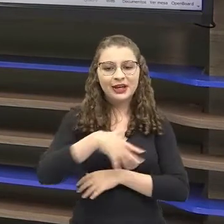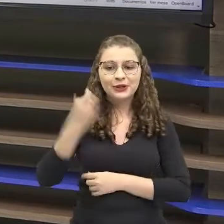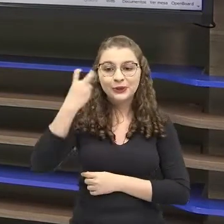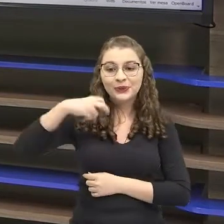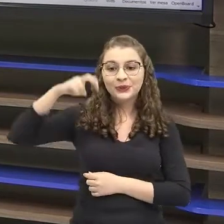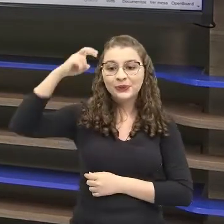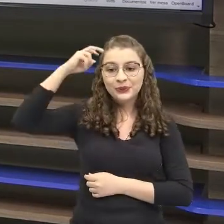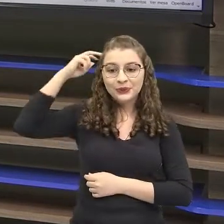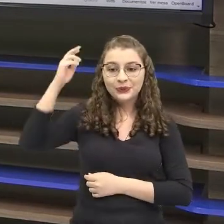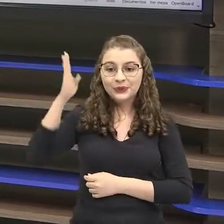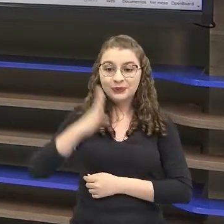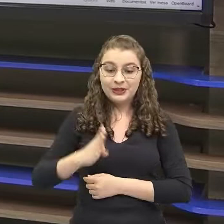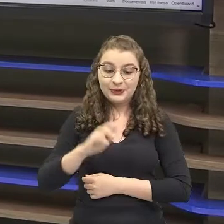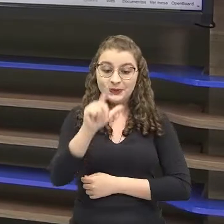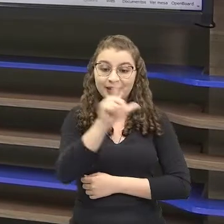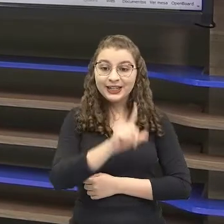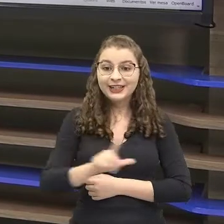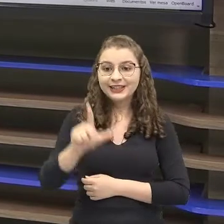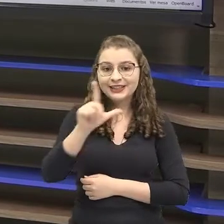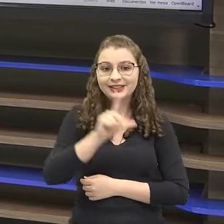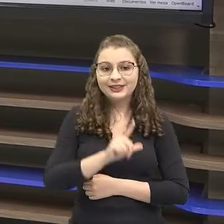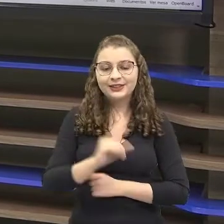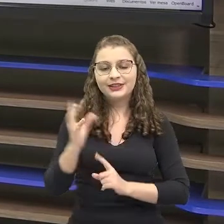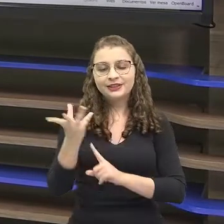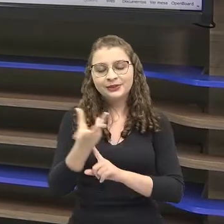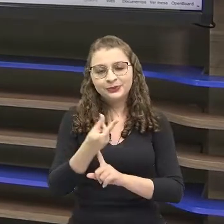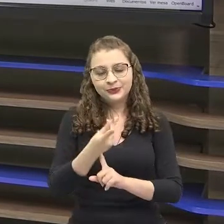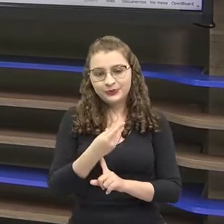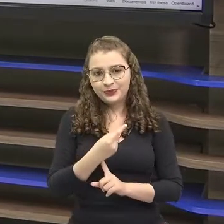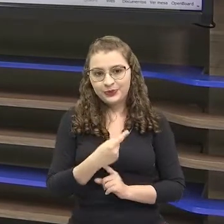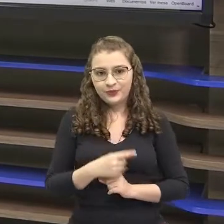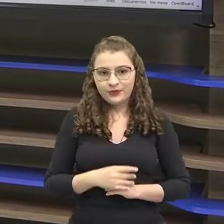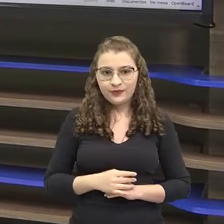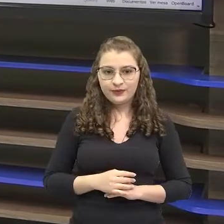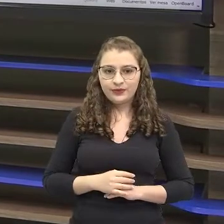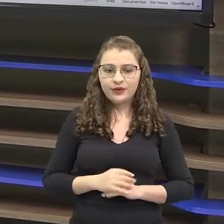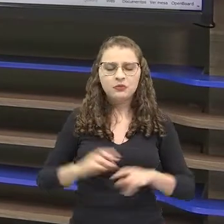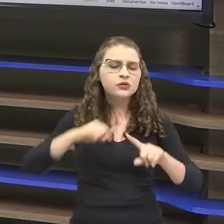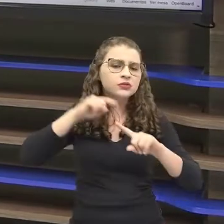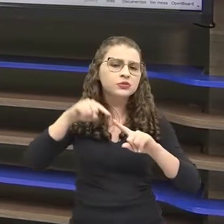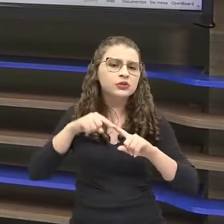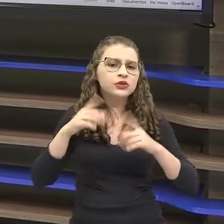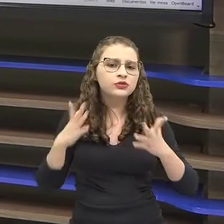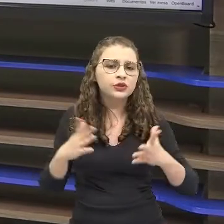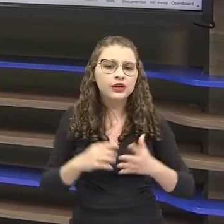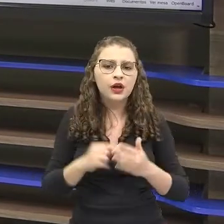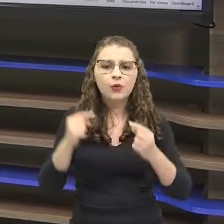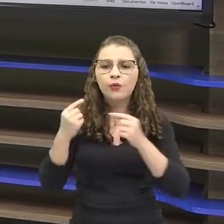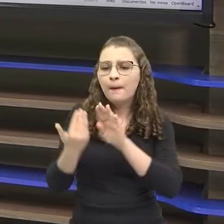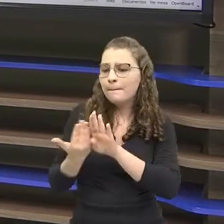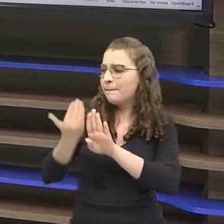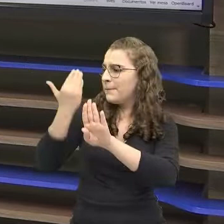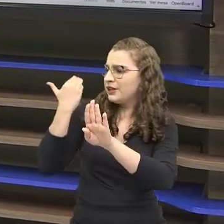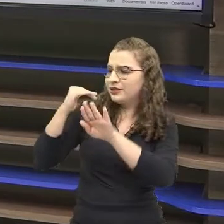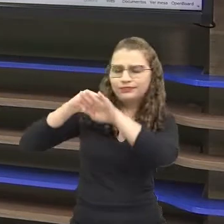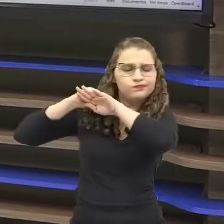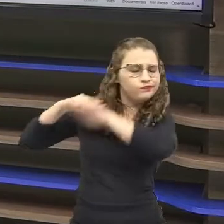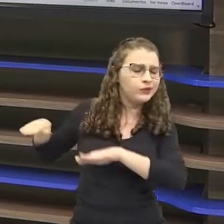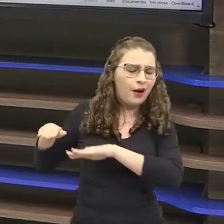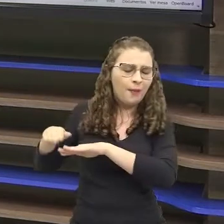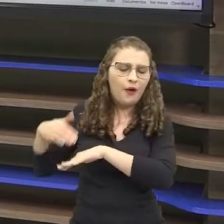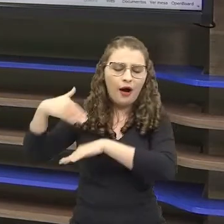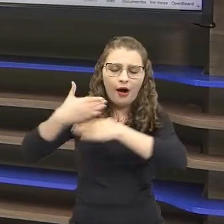cultura literária, na cultura das artes plásticas brasileiras. O que eles queriam? Romper com o passado, romper ali